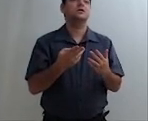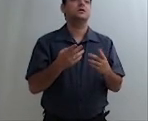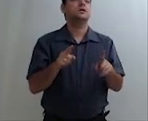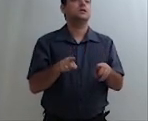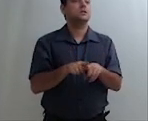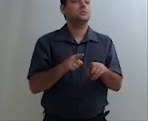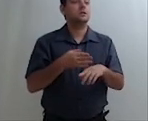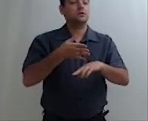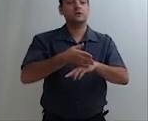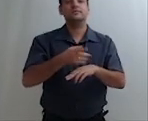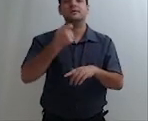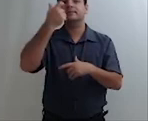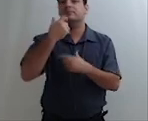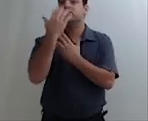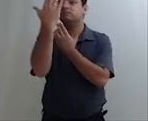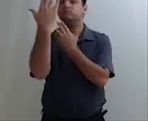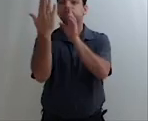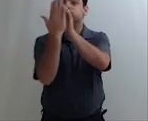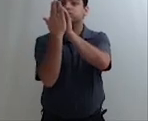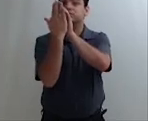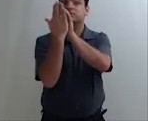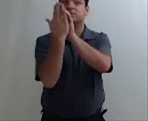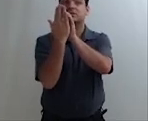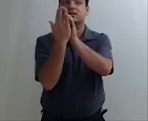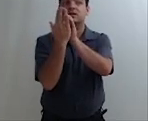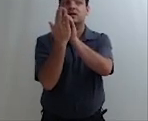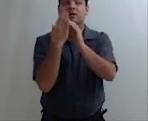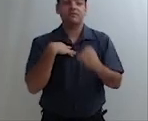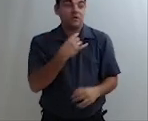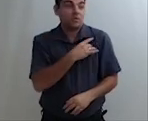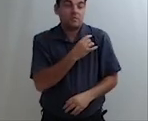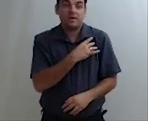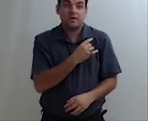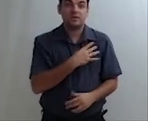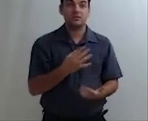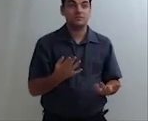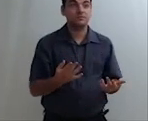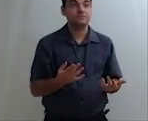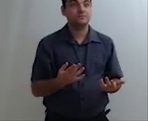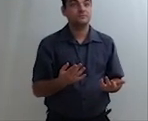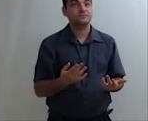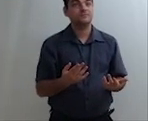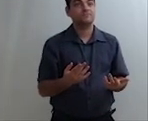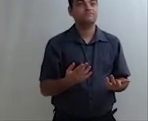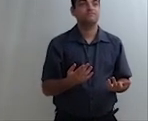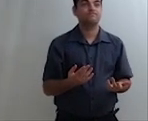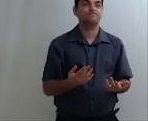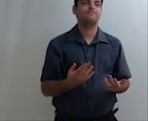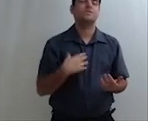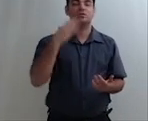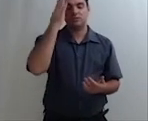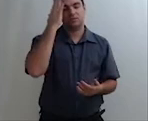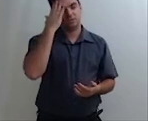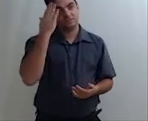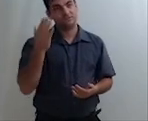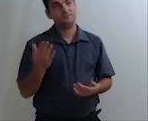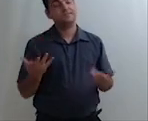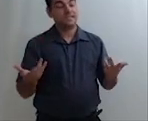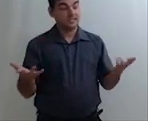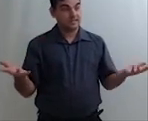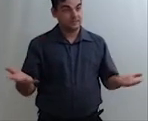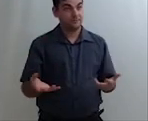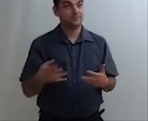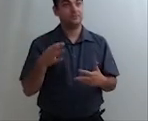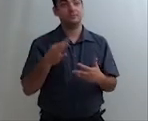reconhecimento como eh eh em relação à autoria de crimes praticados Então realmente a jurisprudência eh